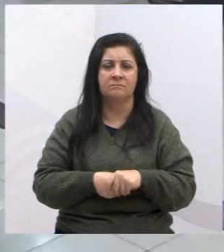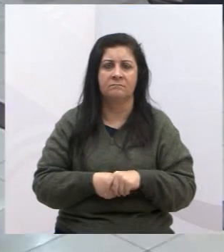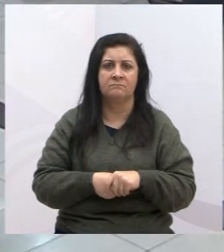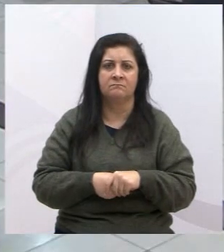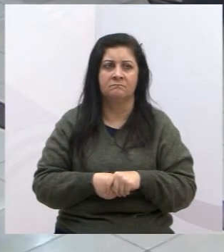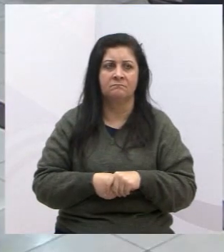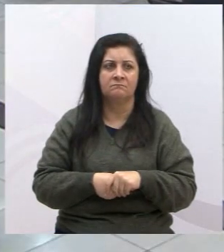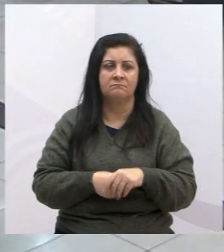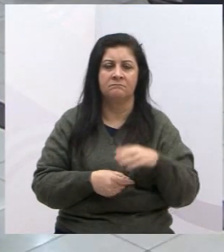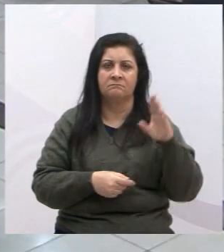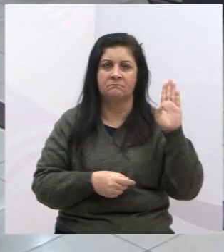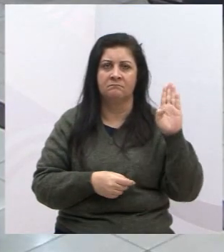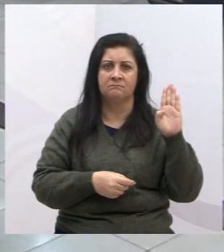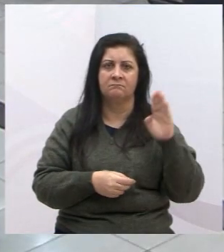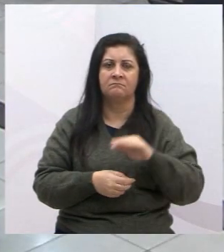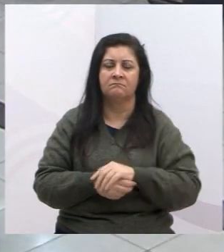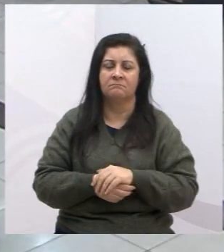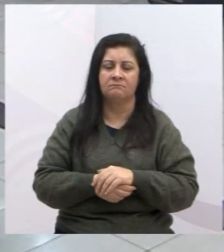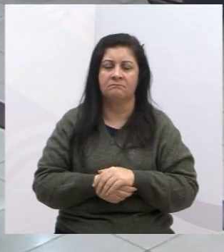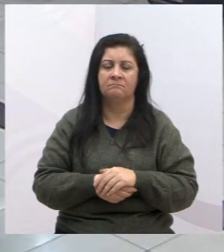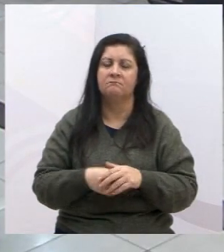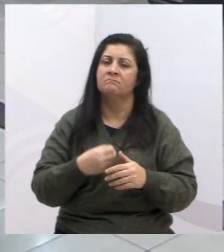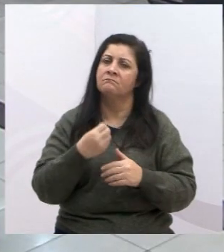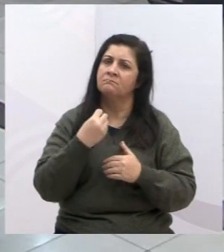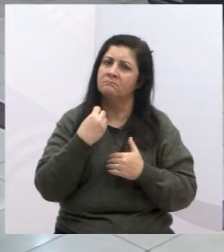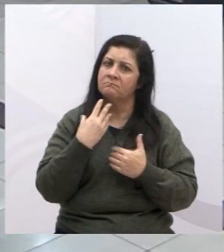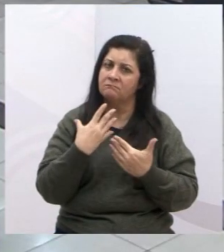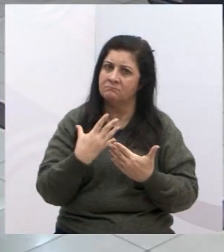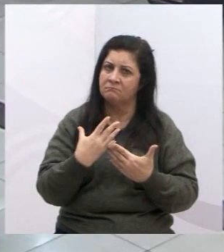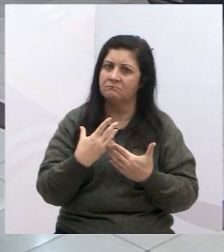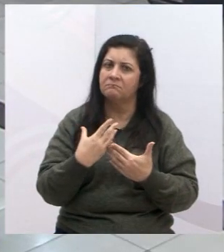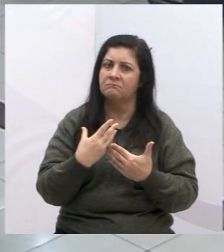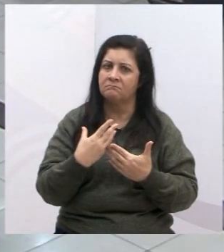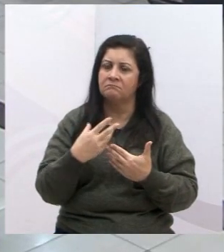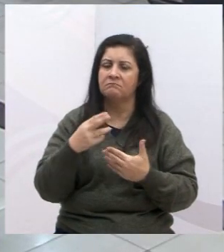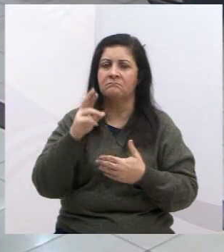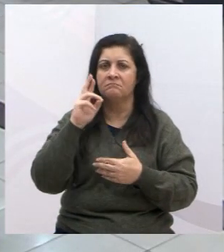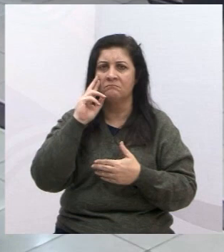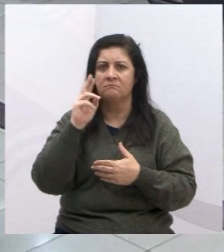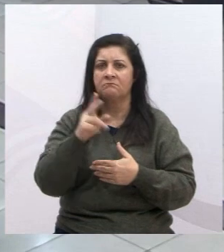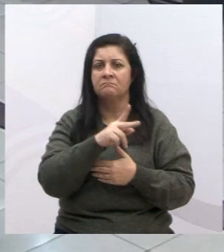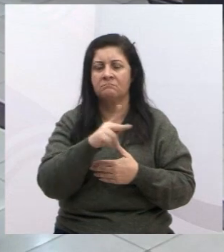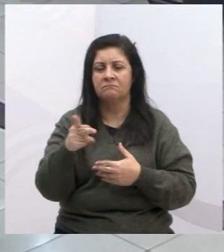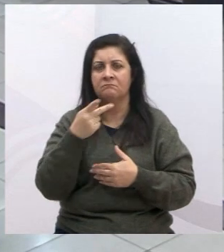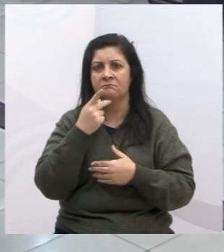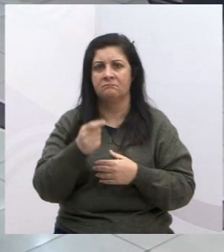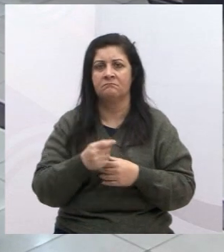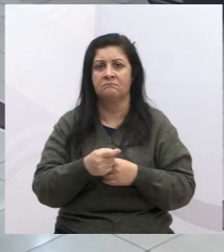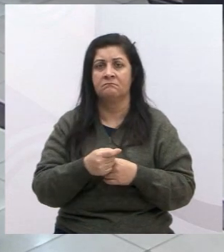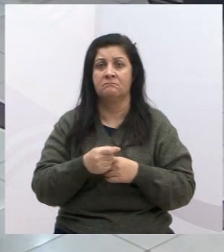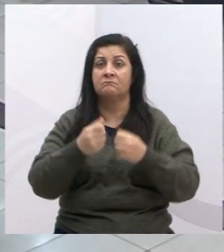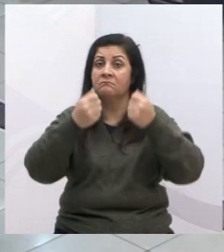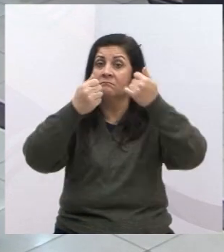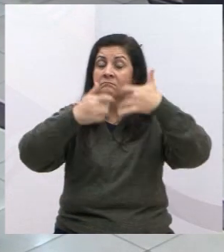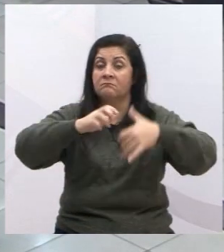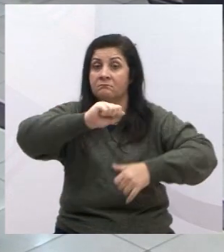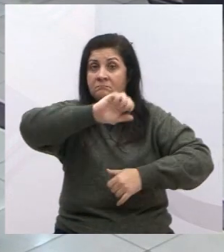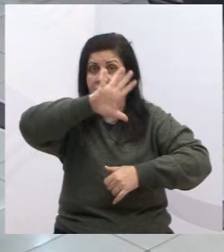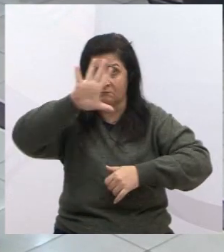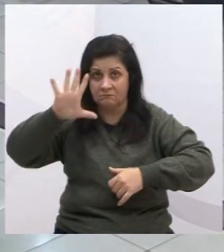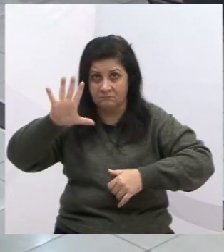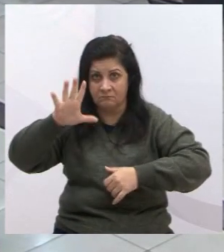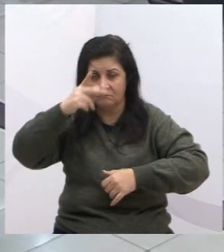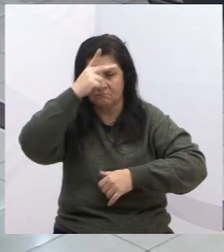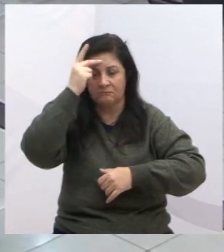Que bom, vereador Paulinho dos Condutores, que o senhor fez essa consideração, até para que fique bem claro para aqueles que nos acompanham,